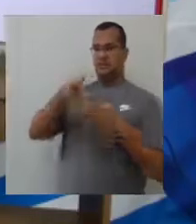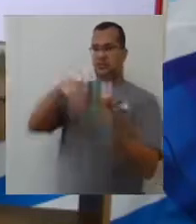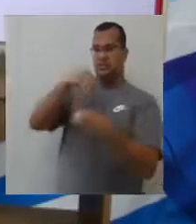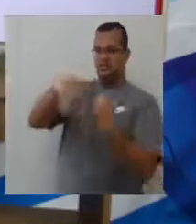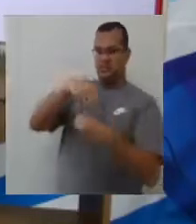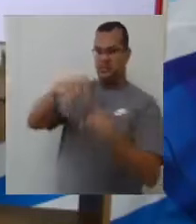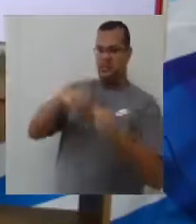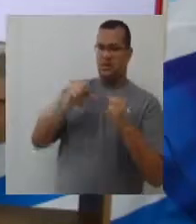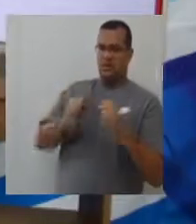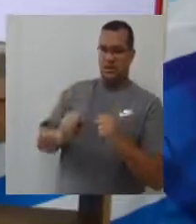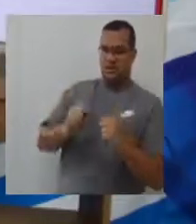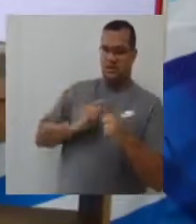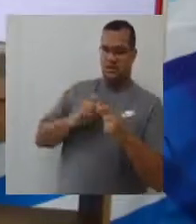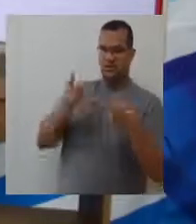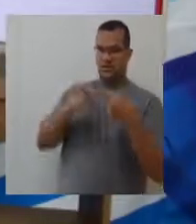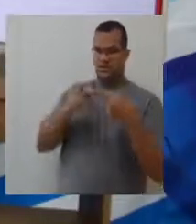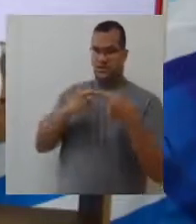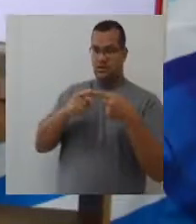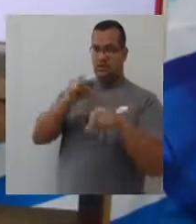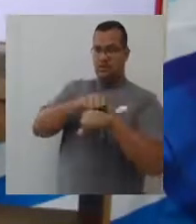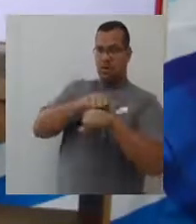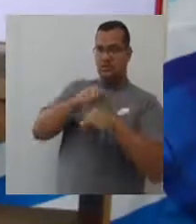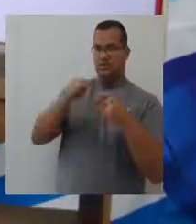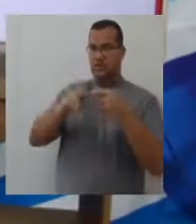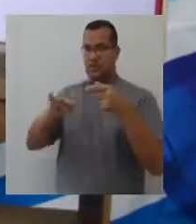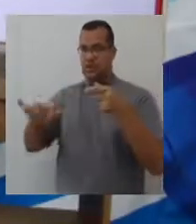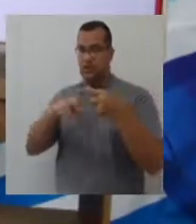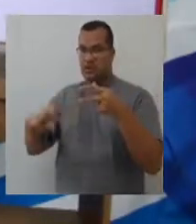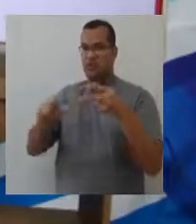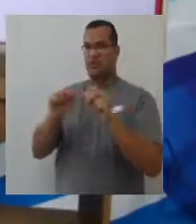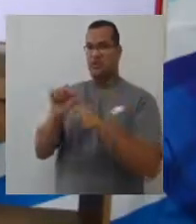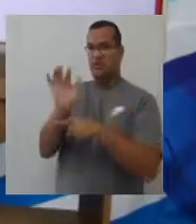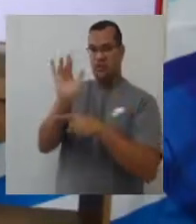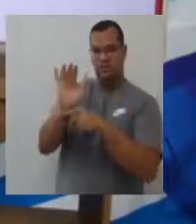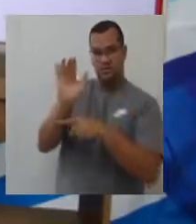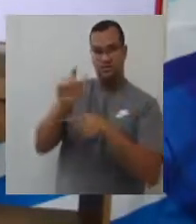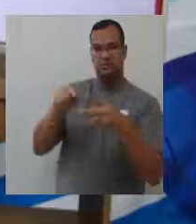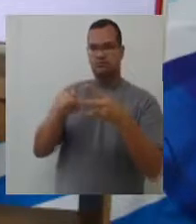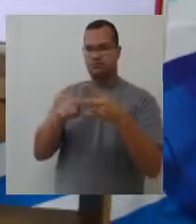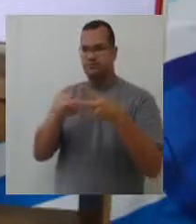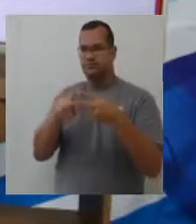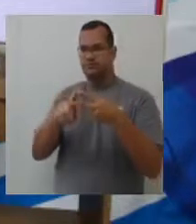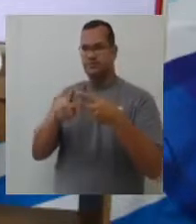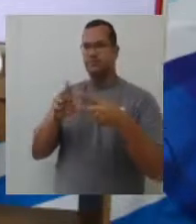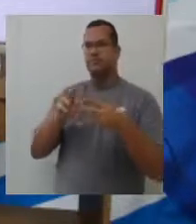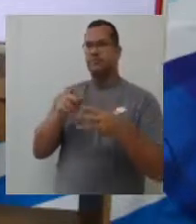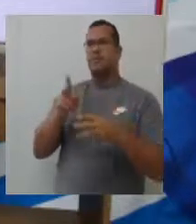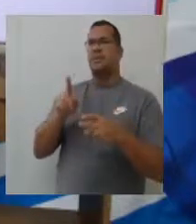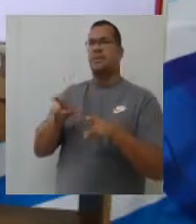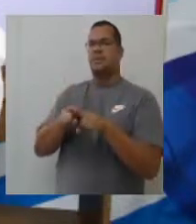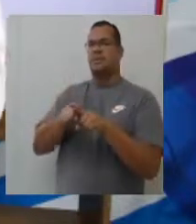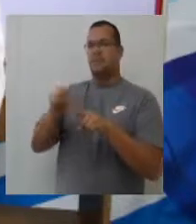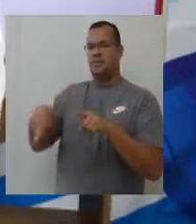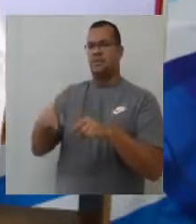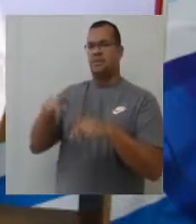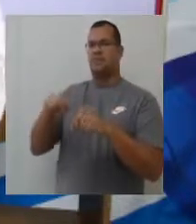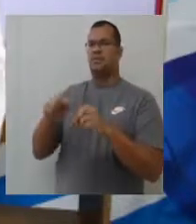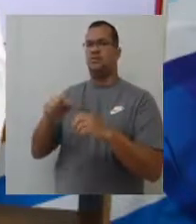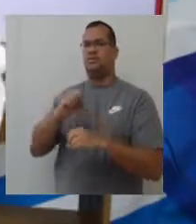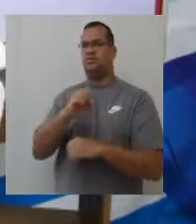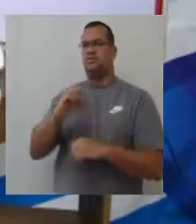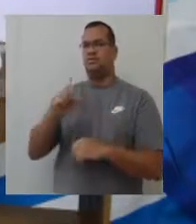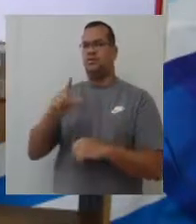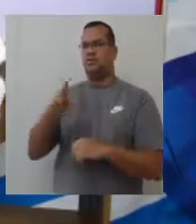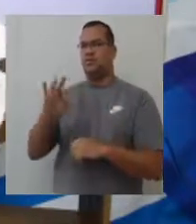soluto pode ser sólido, líquido e gasoso, então a solução gasosa o soluto também pode ser sólido,